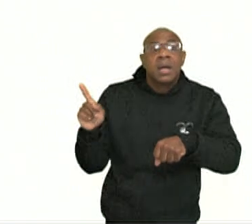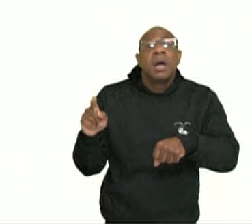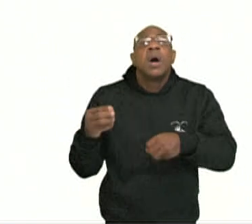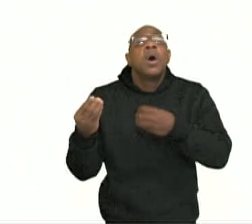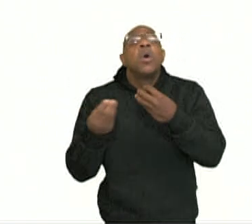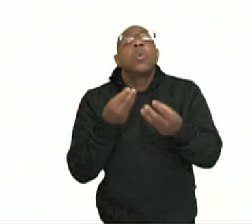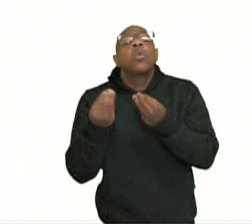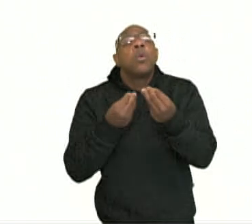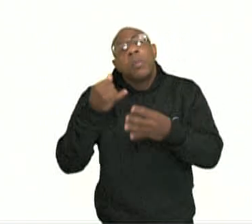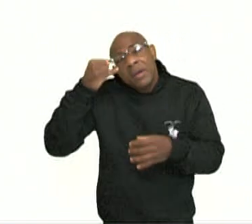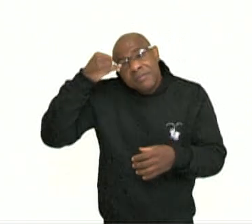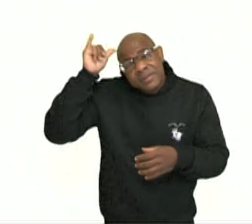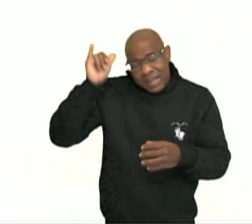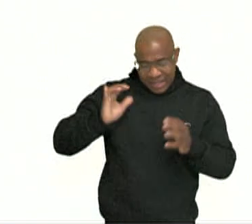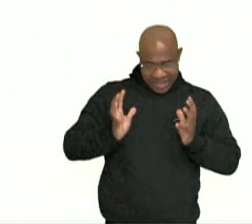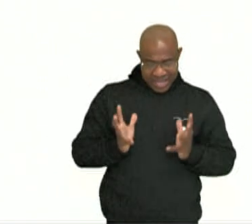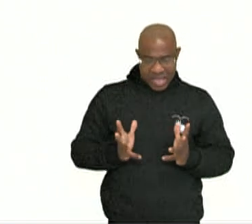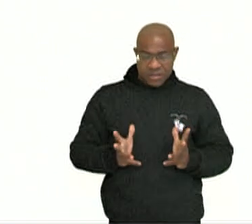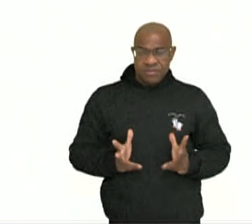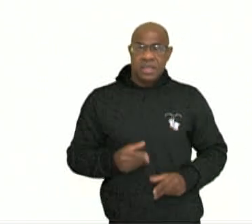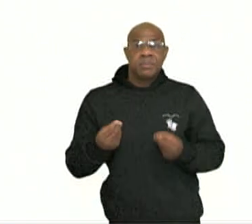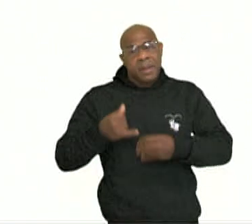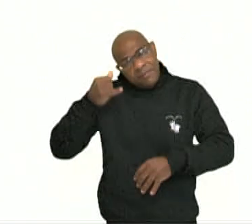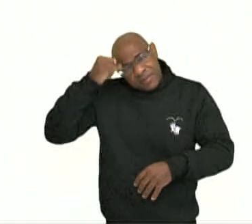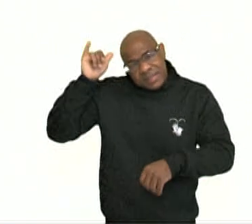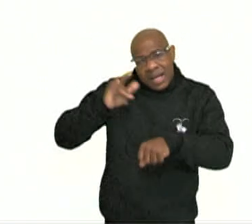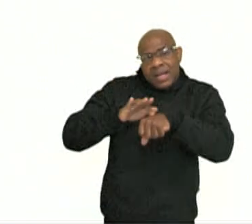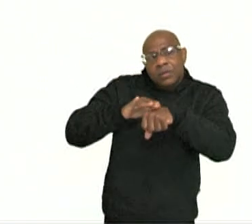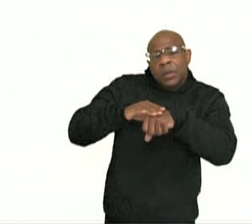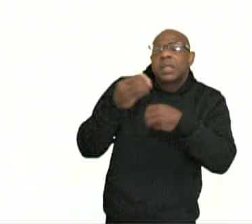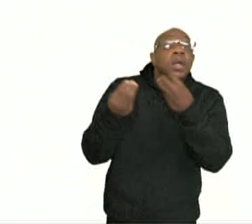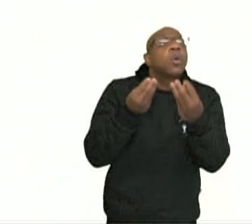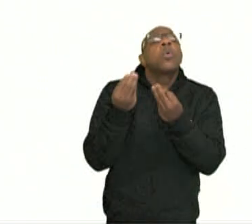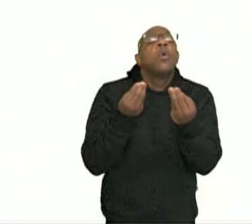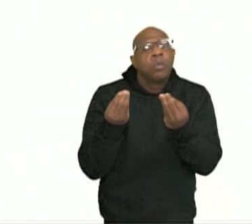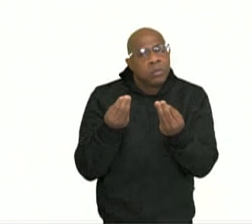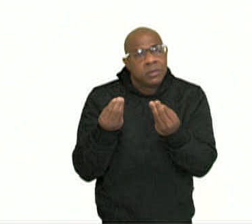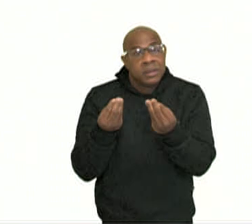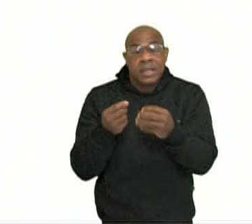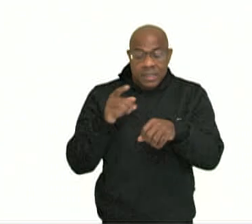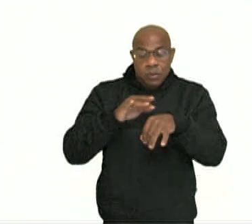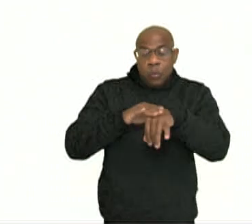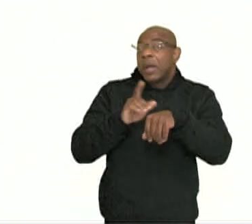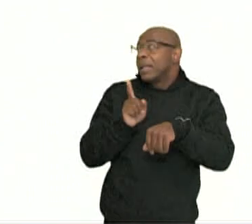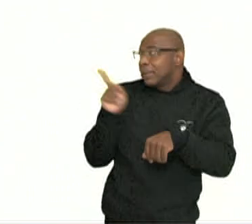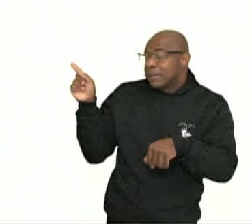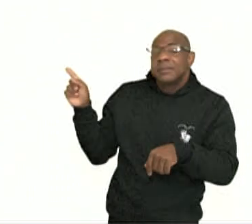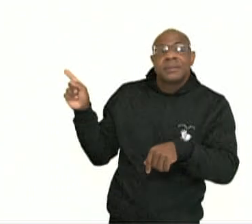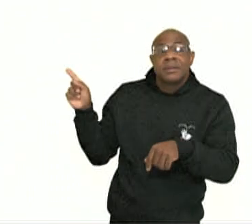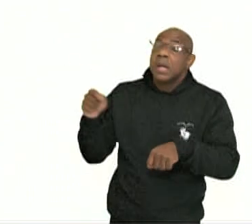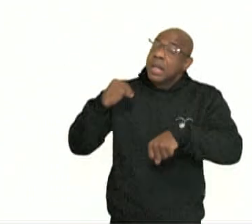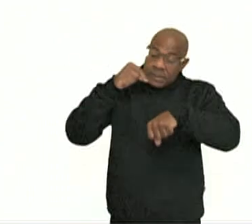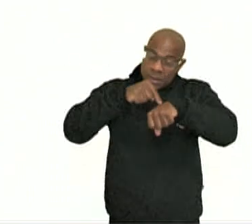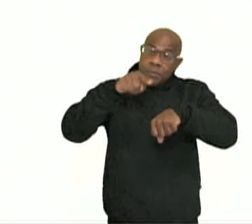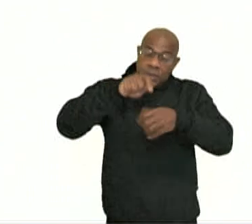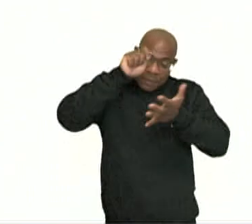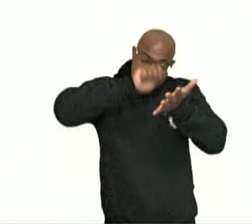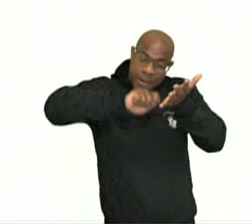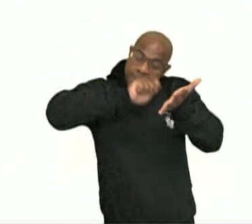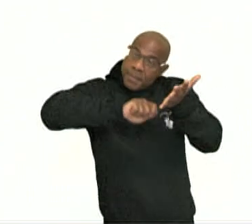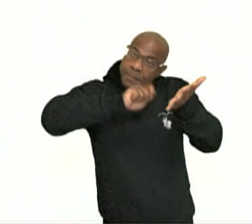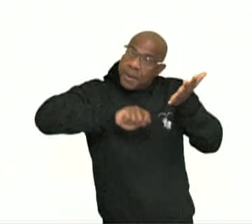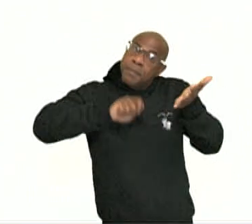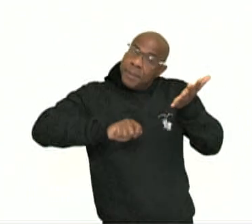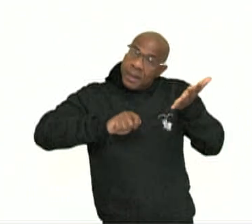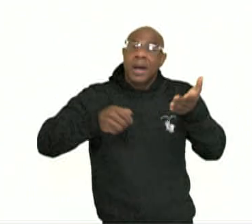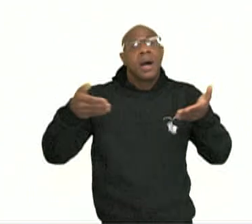de higiene para se prevenir dessa doença. Eu vou dar um tempinho para você anotar essa questão no